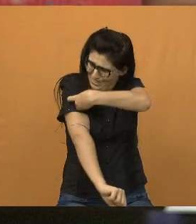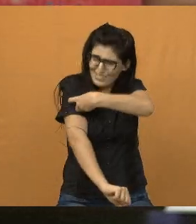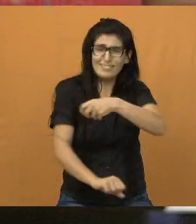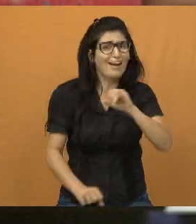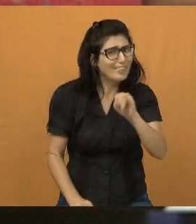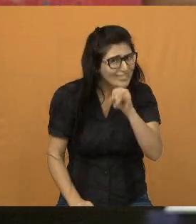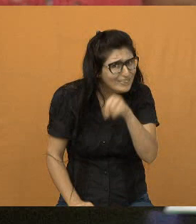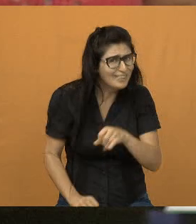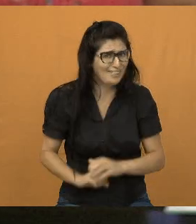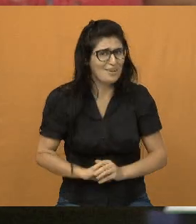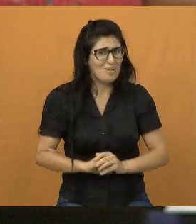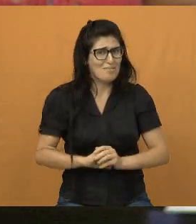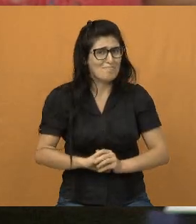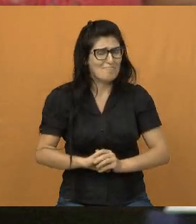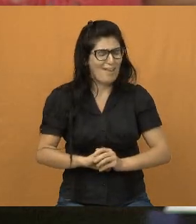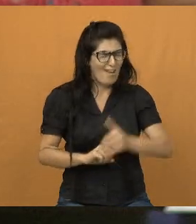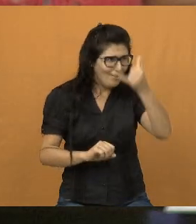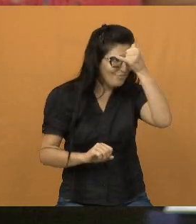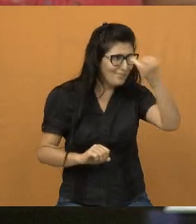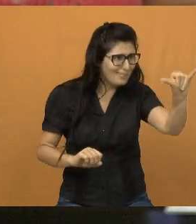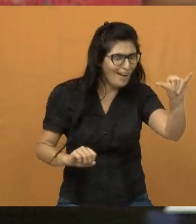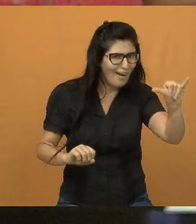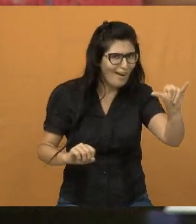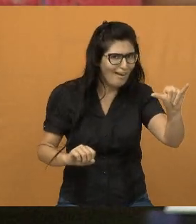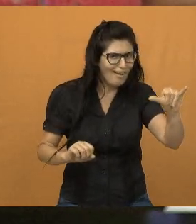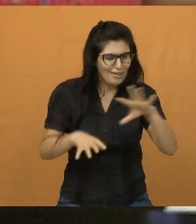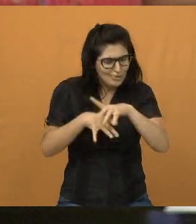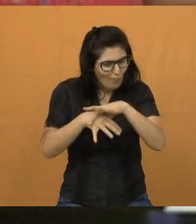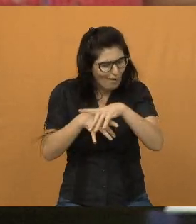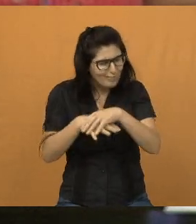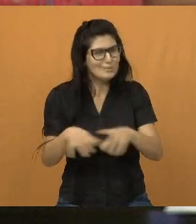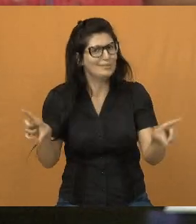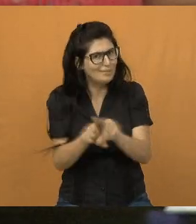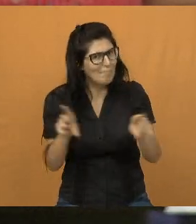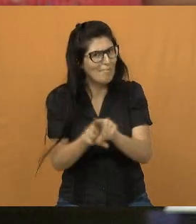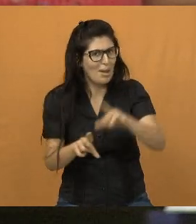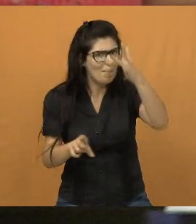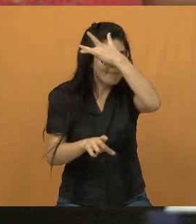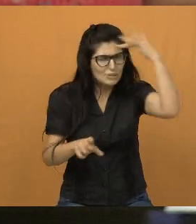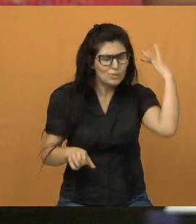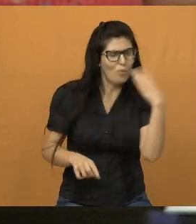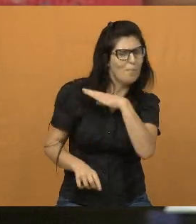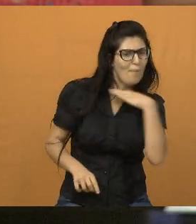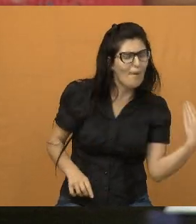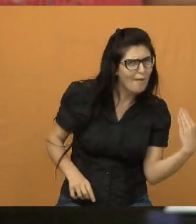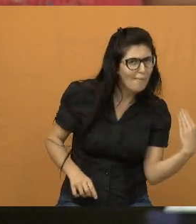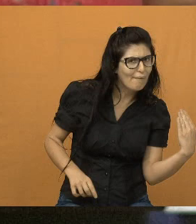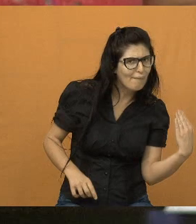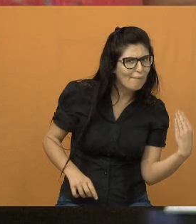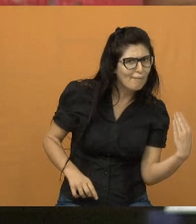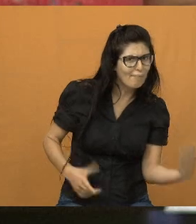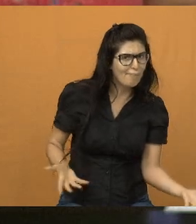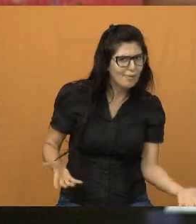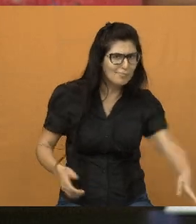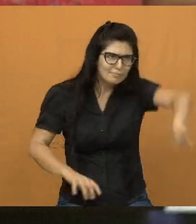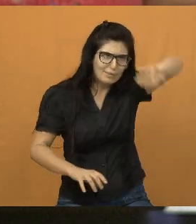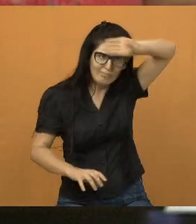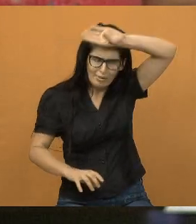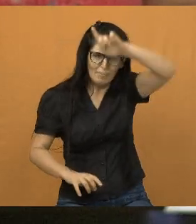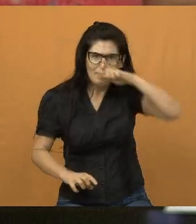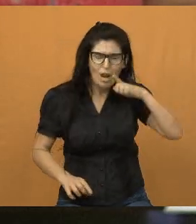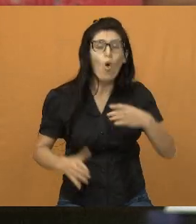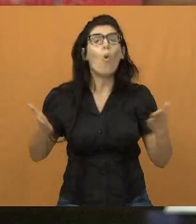pouco tempo, que observar óbitos de pessoas como indicadores da ocorrência da febre amarela. Hoje, nós